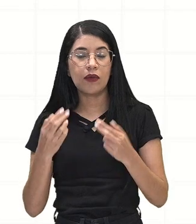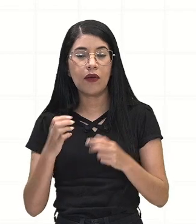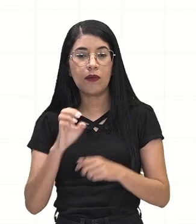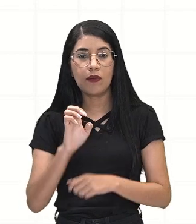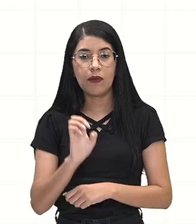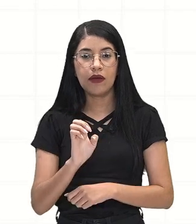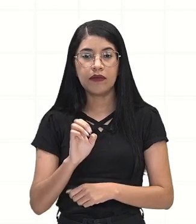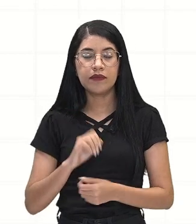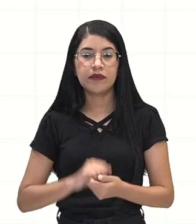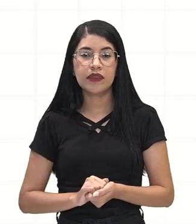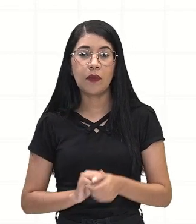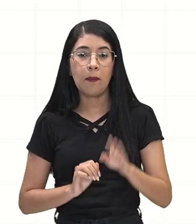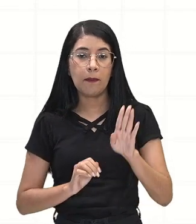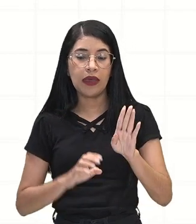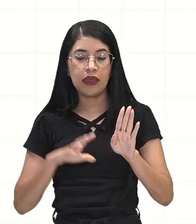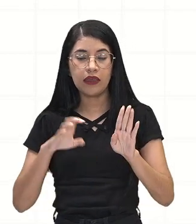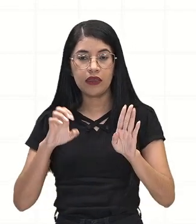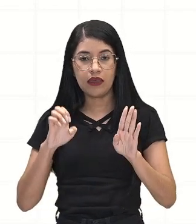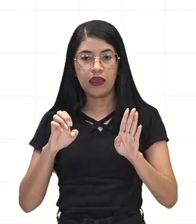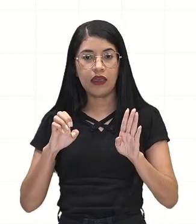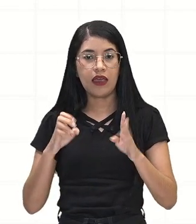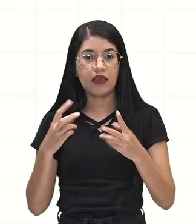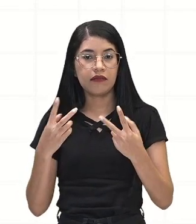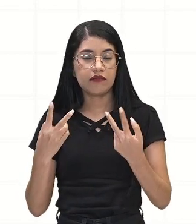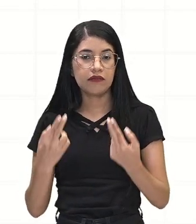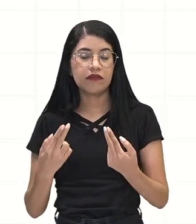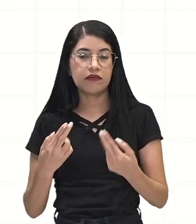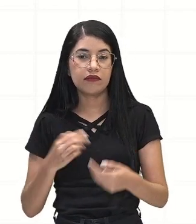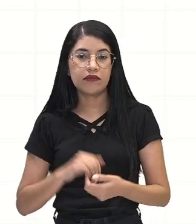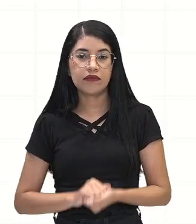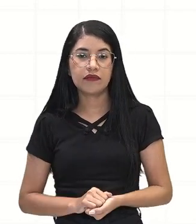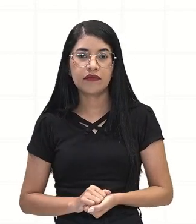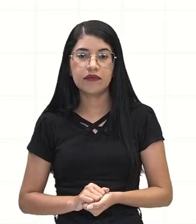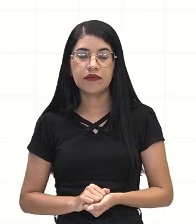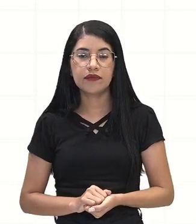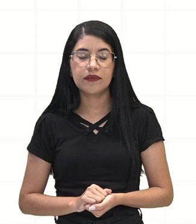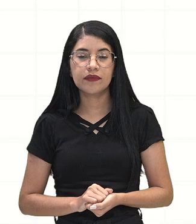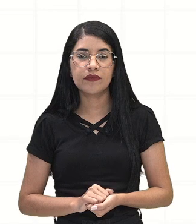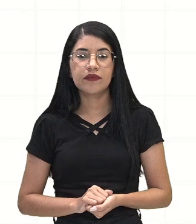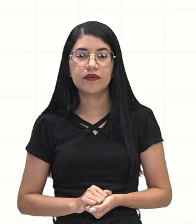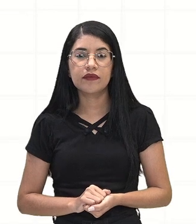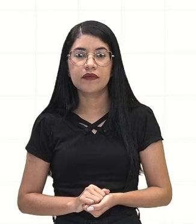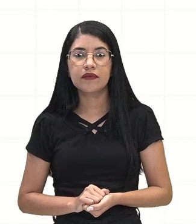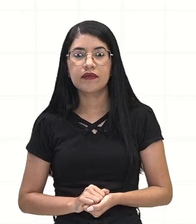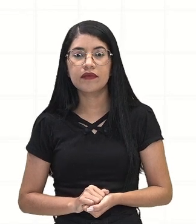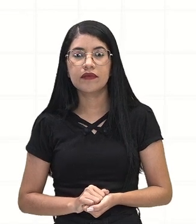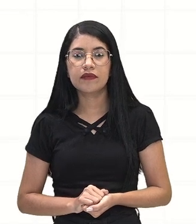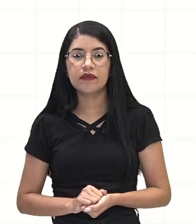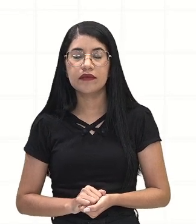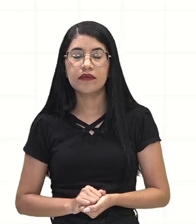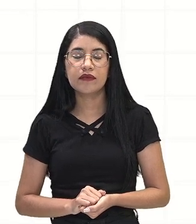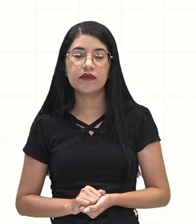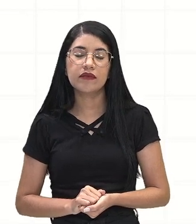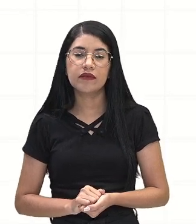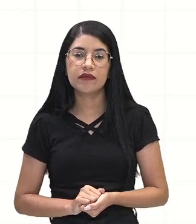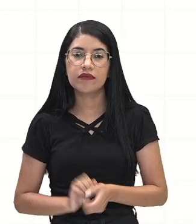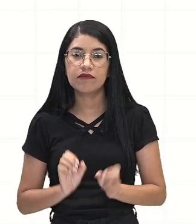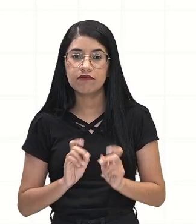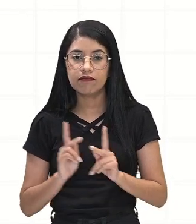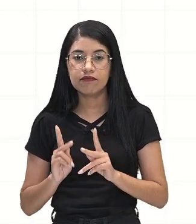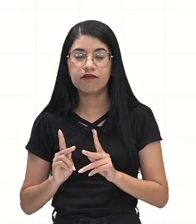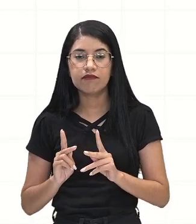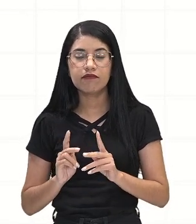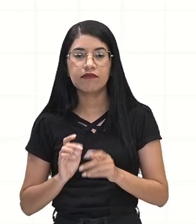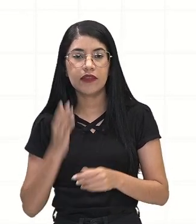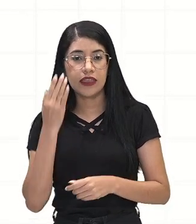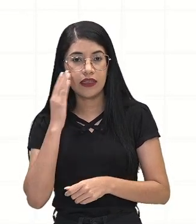Então, B igual ao ângulo E. Tudo certo? Tudo